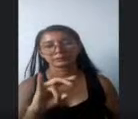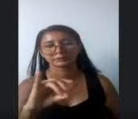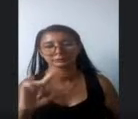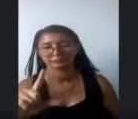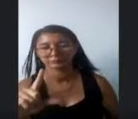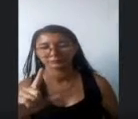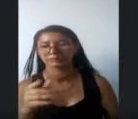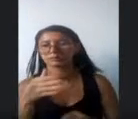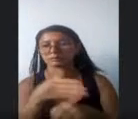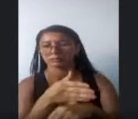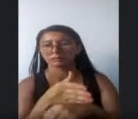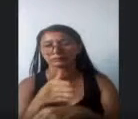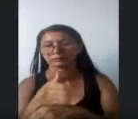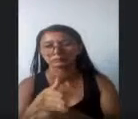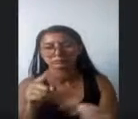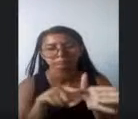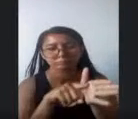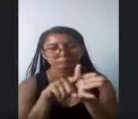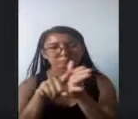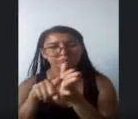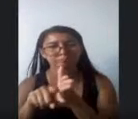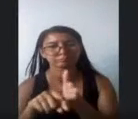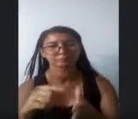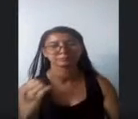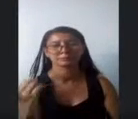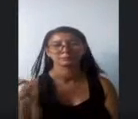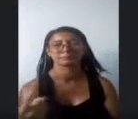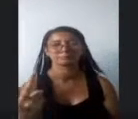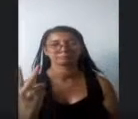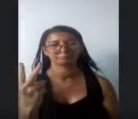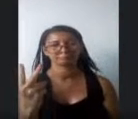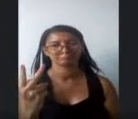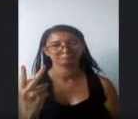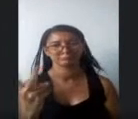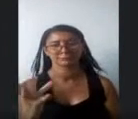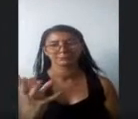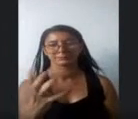uma pesquisa riquíssima, porque eles se sentiram